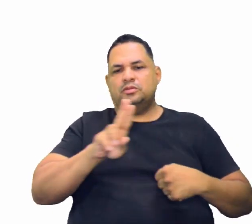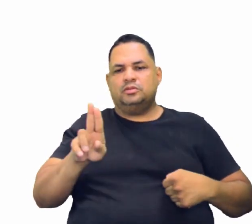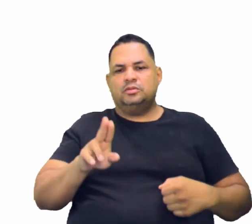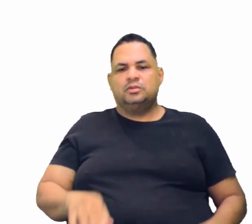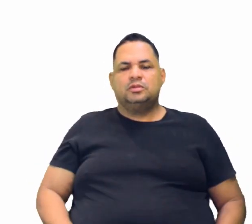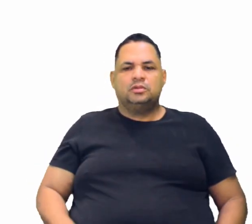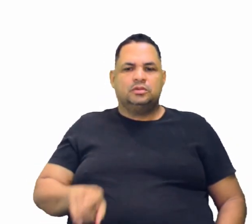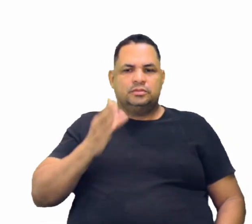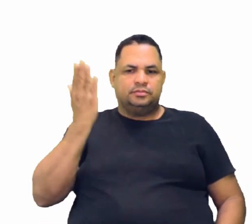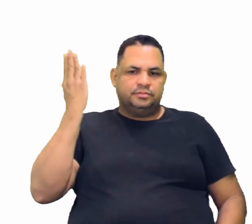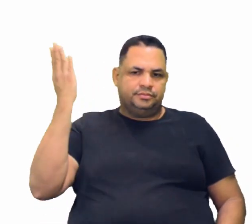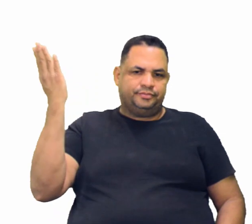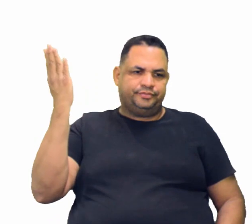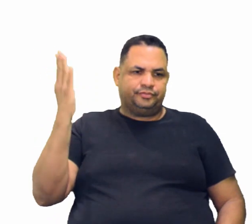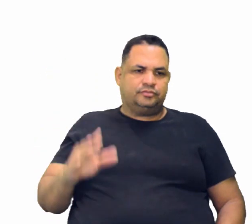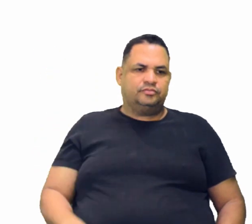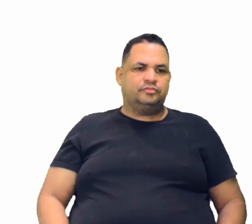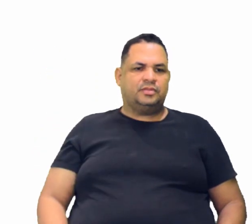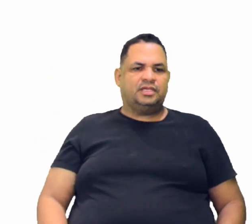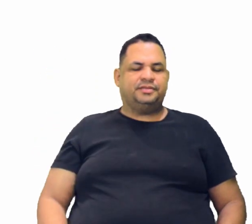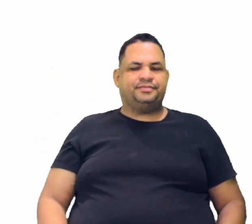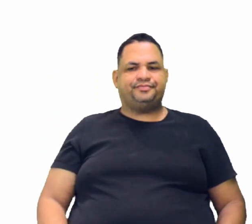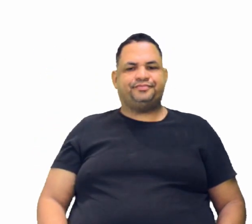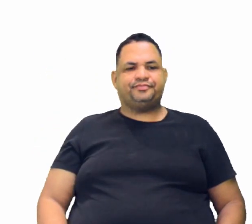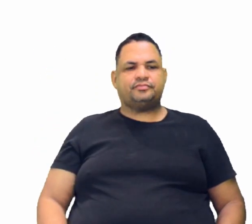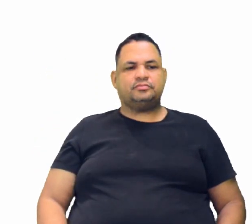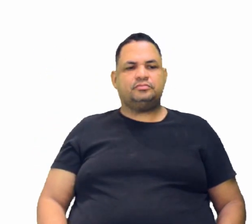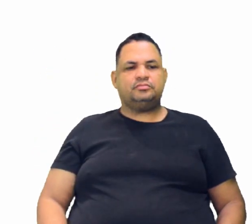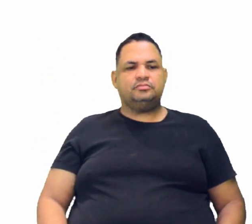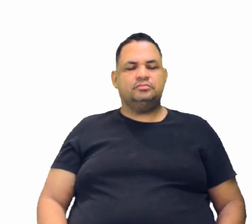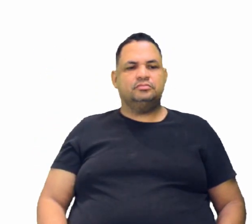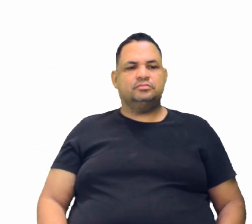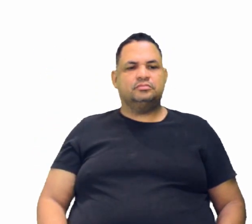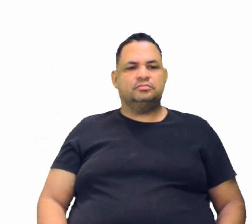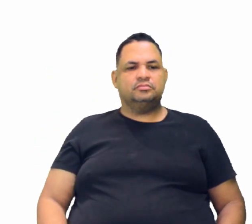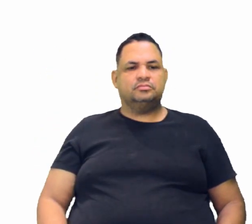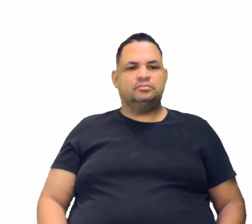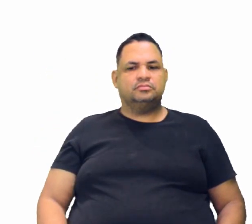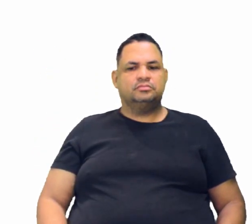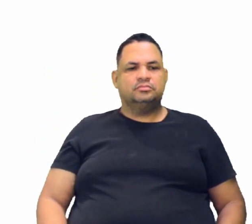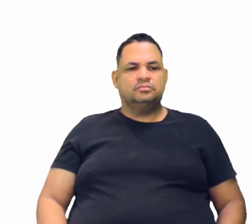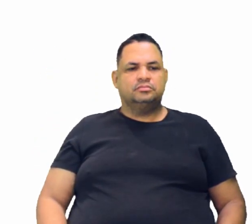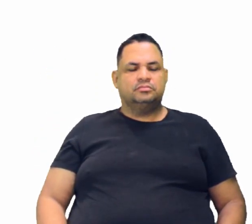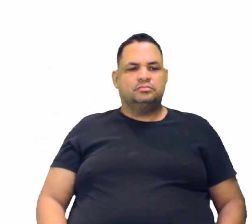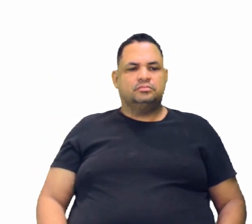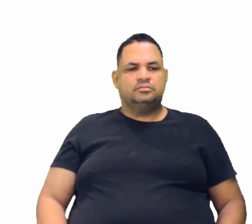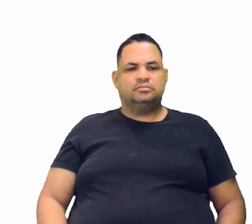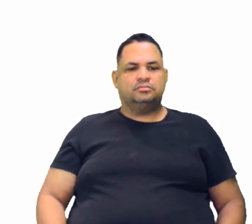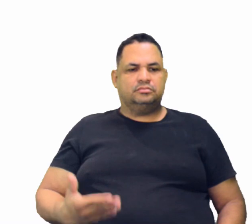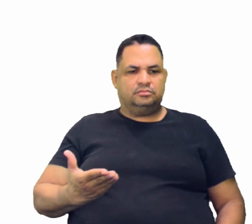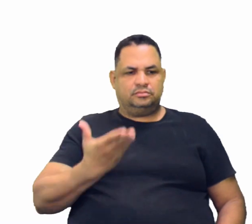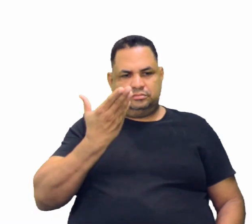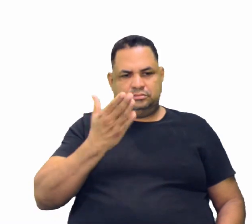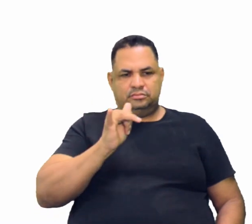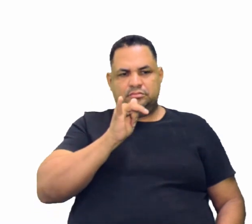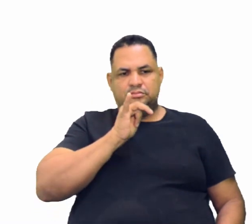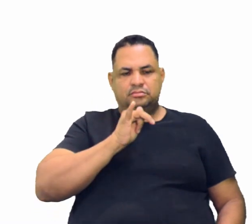ó, isto, isso, aquilo, tudo, ou, e o predicativo estiver no plural. Então, vamos